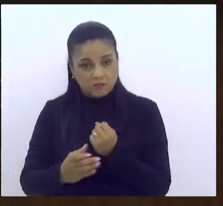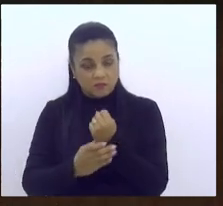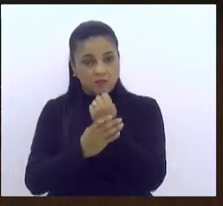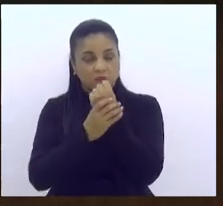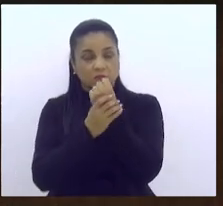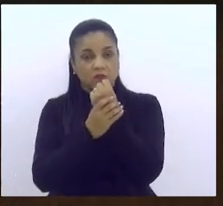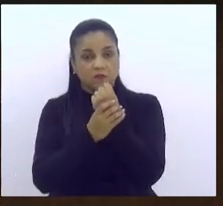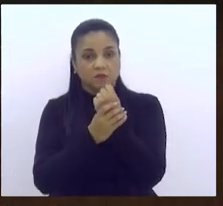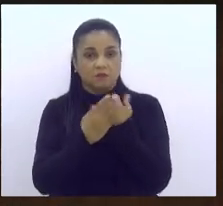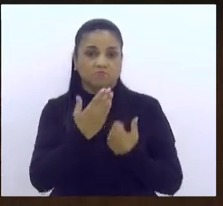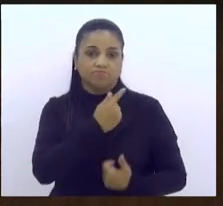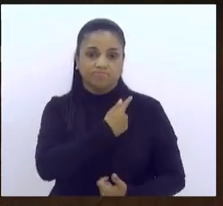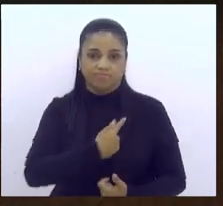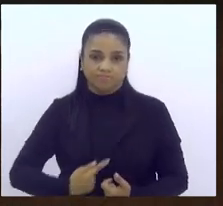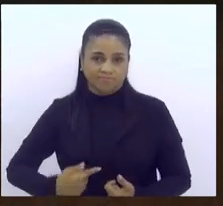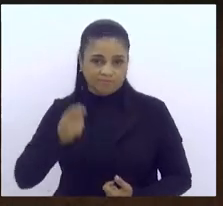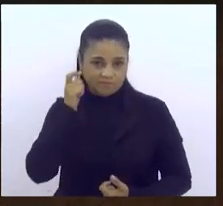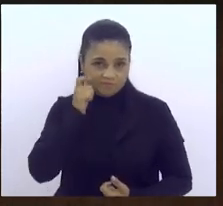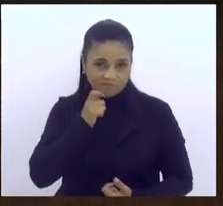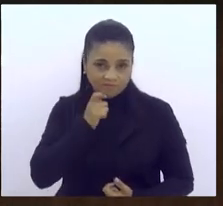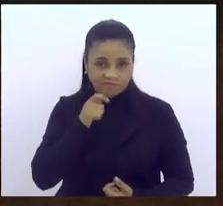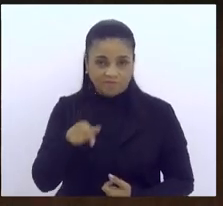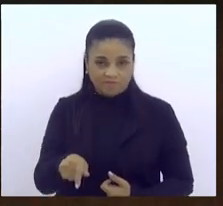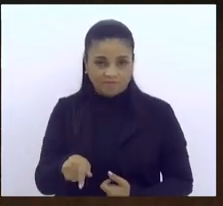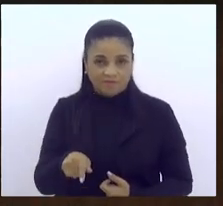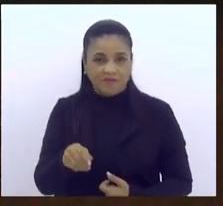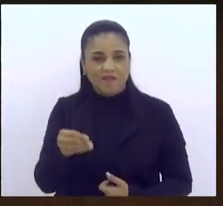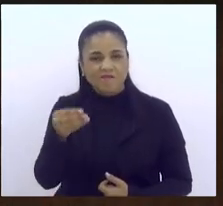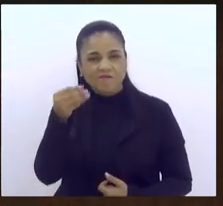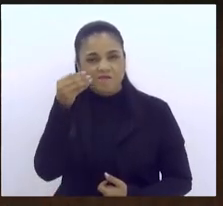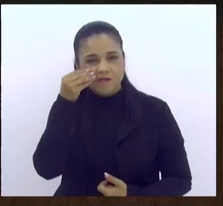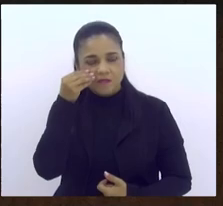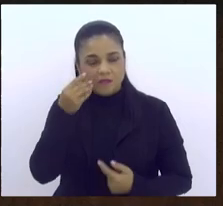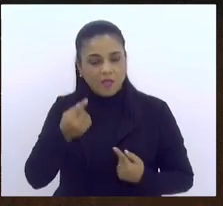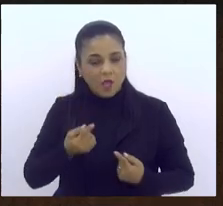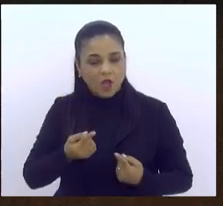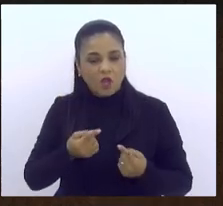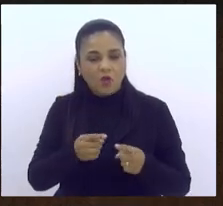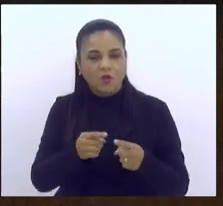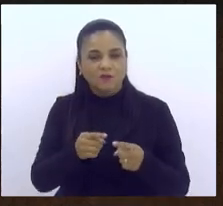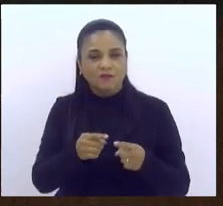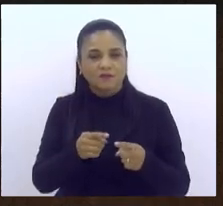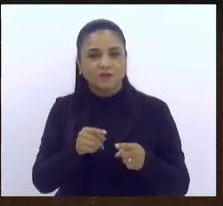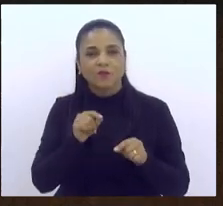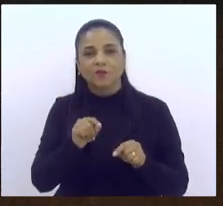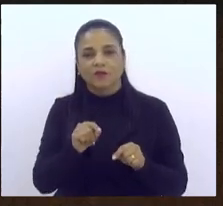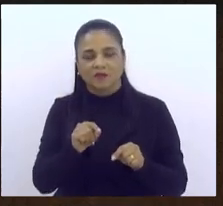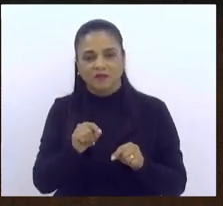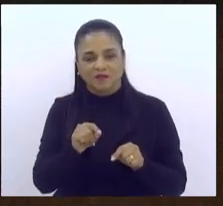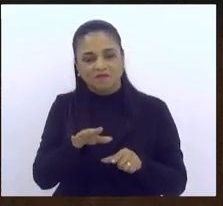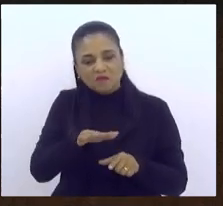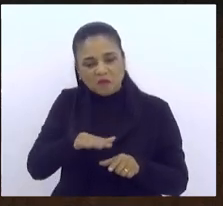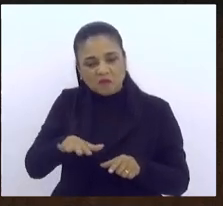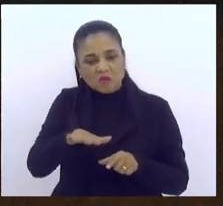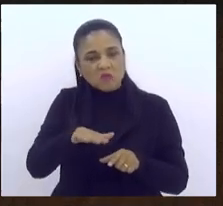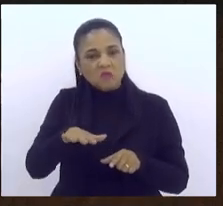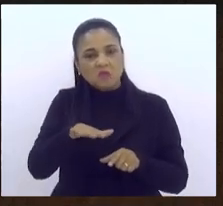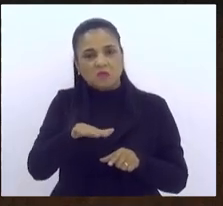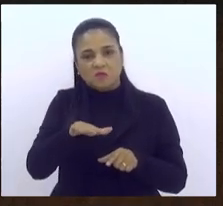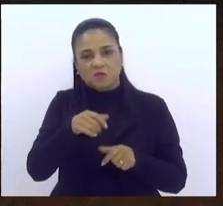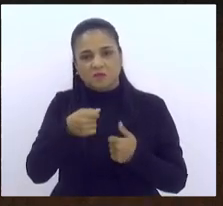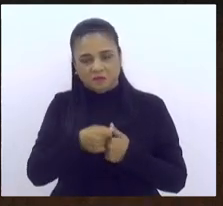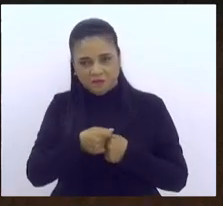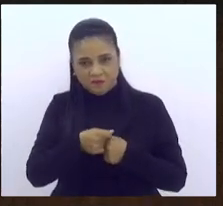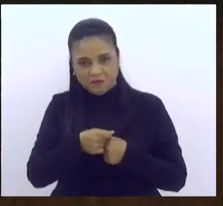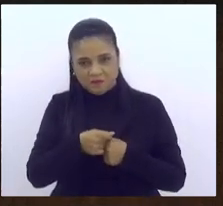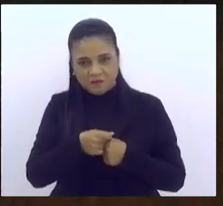senhor Cláudio Castro, ela apenas vai tentar combater o varejo. Falo isso, meus